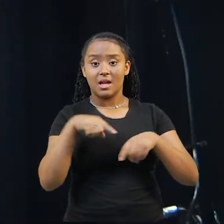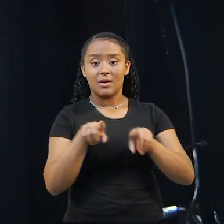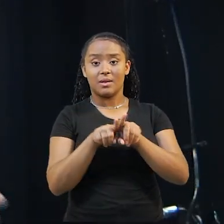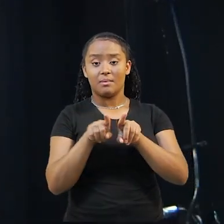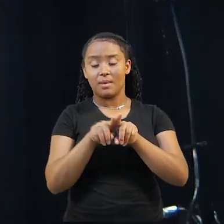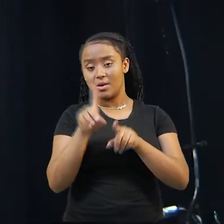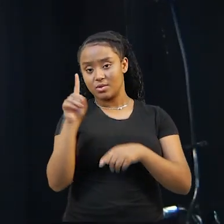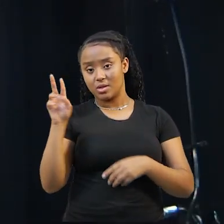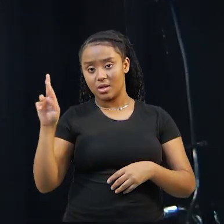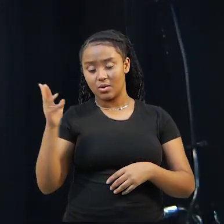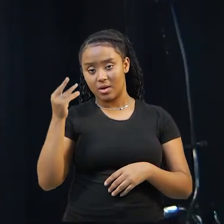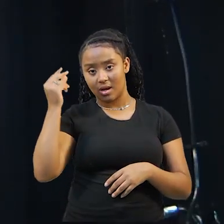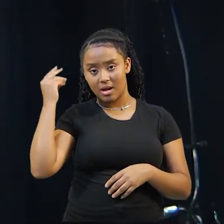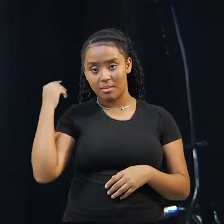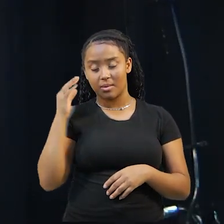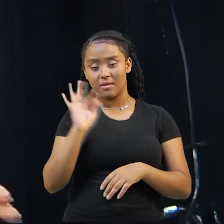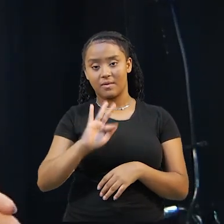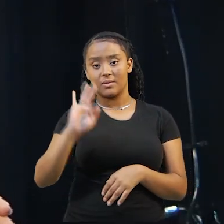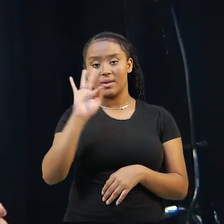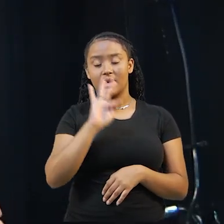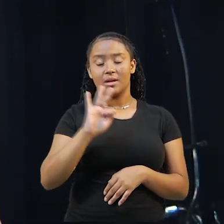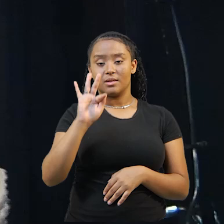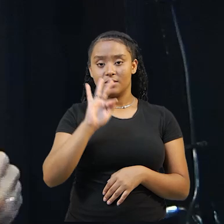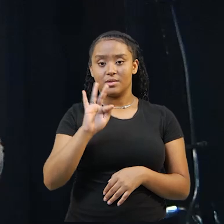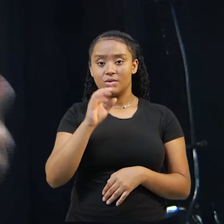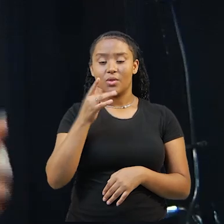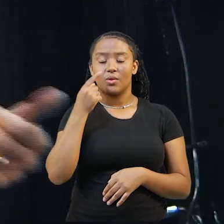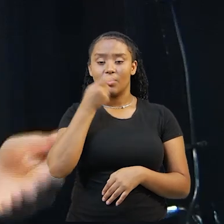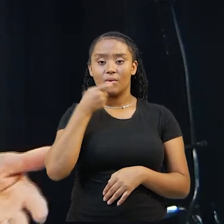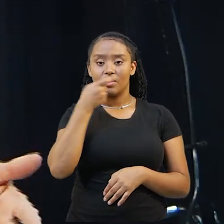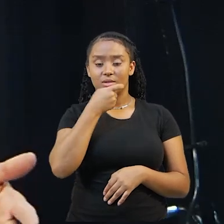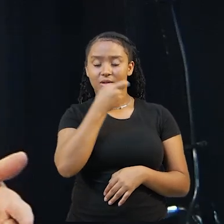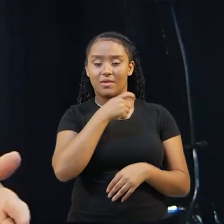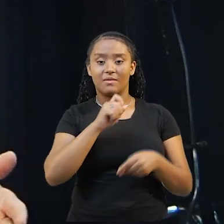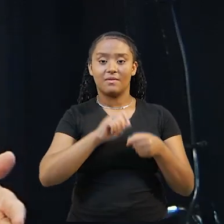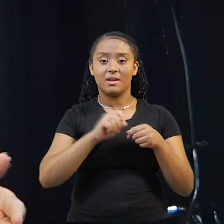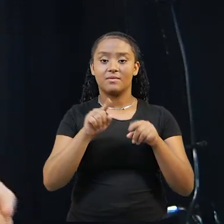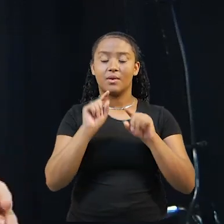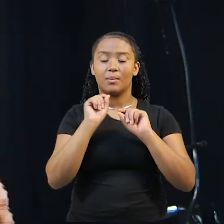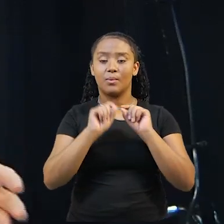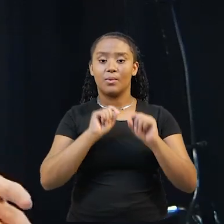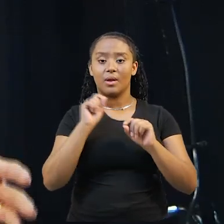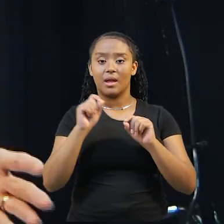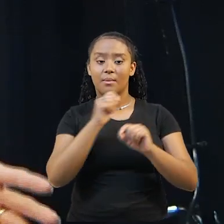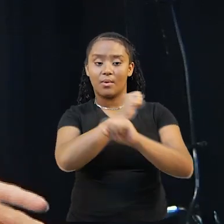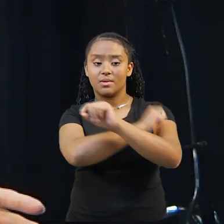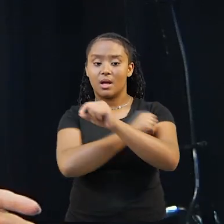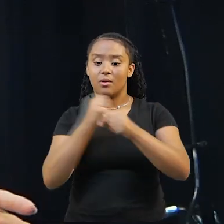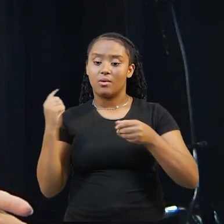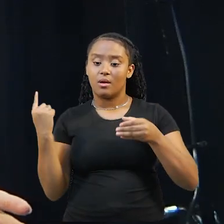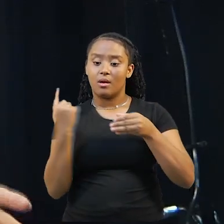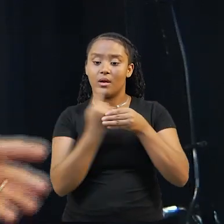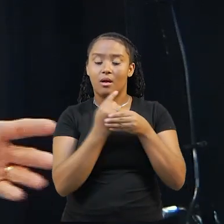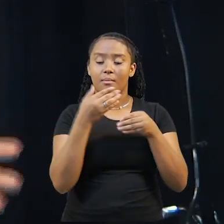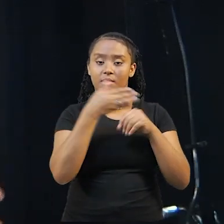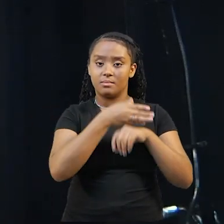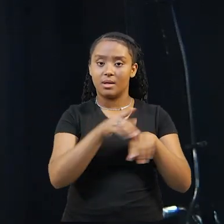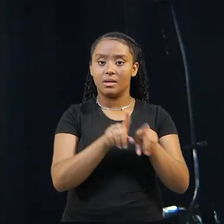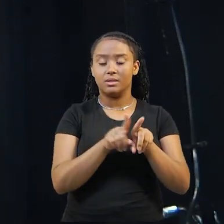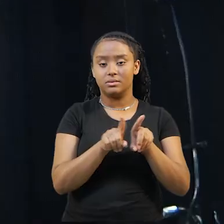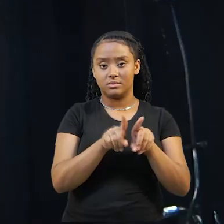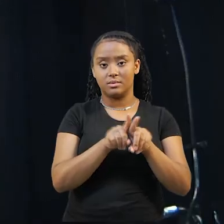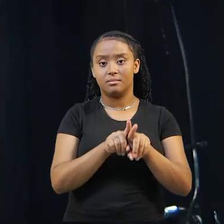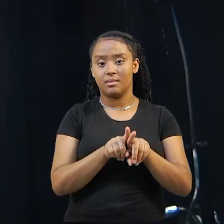quanto o diretor à época da Faculdade de Odontologia nós fizemos foi para a inserção do estudante, para que não fosse uma unidade básica de saúde